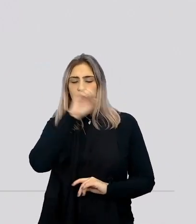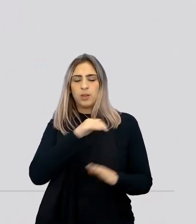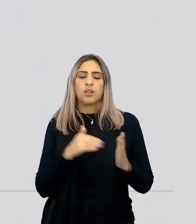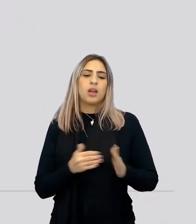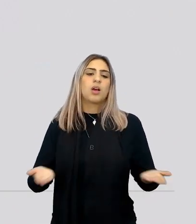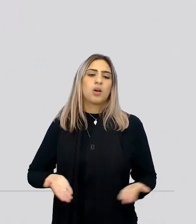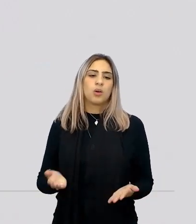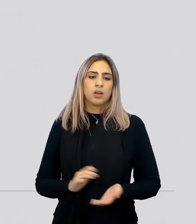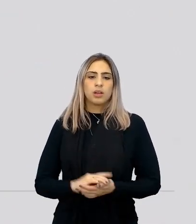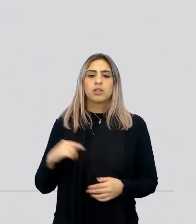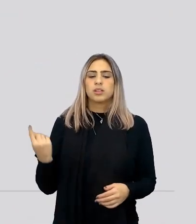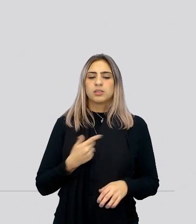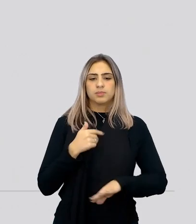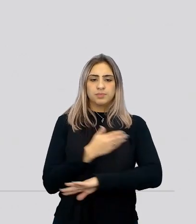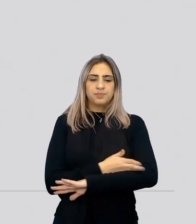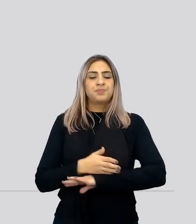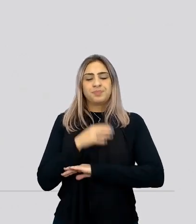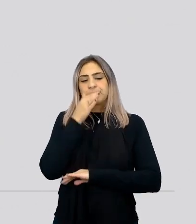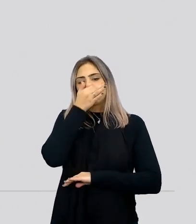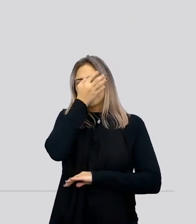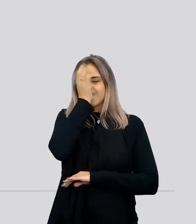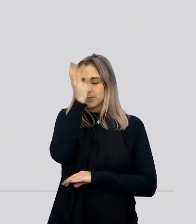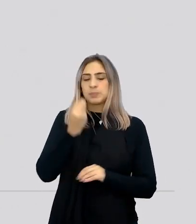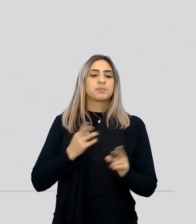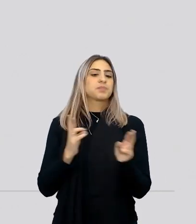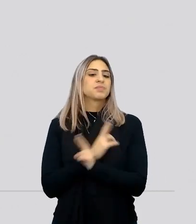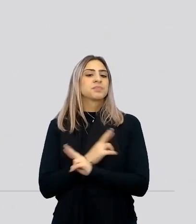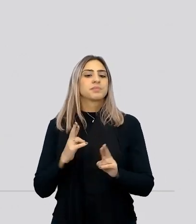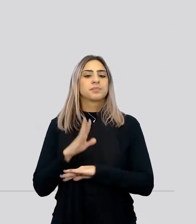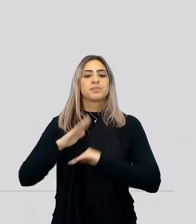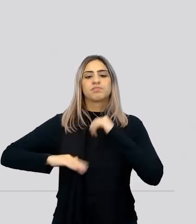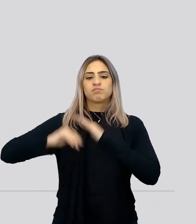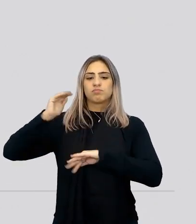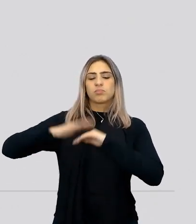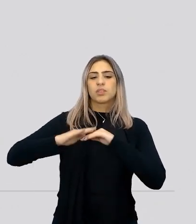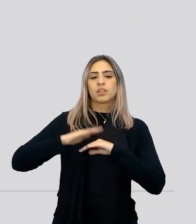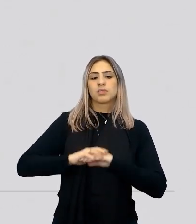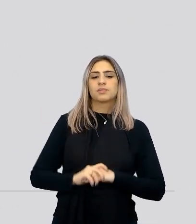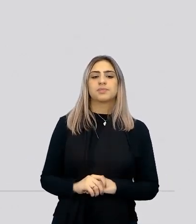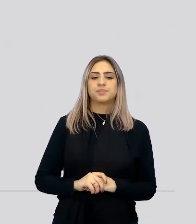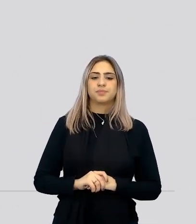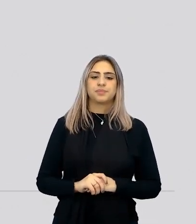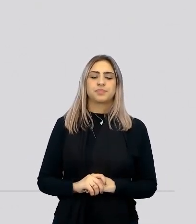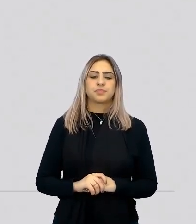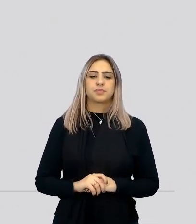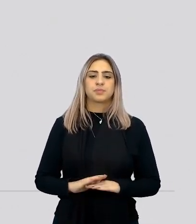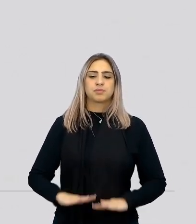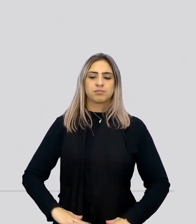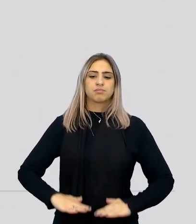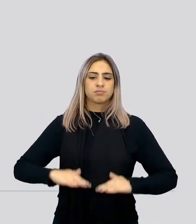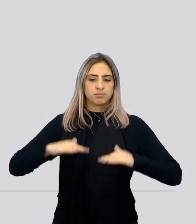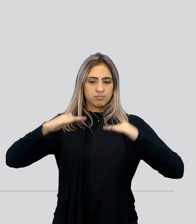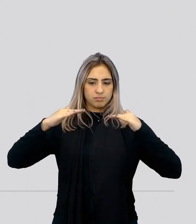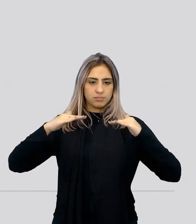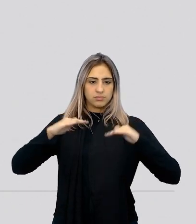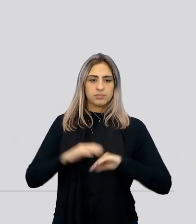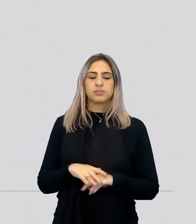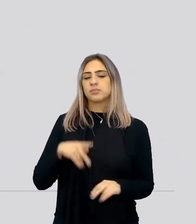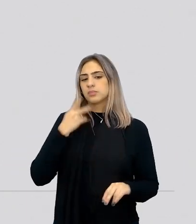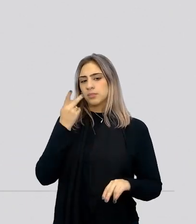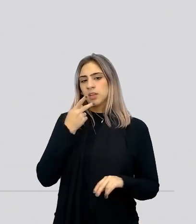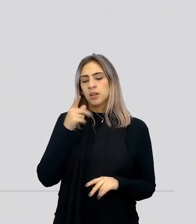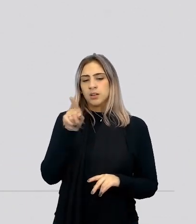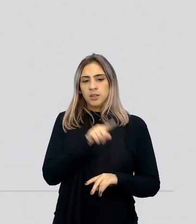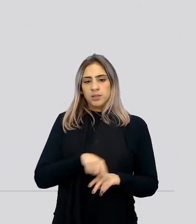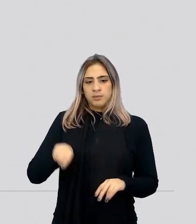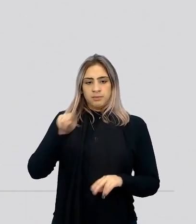agora. A gente começou pensando como que as relações são construídas, as noções de relações são construídas na infância. Falamos sobre